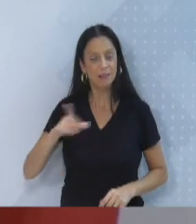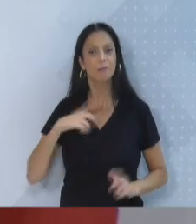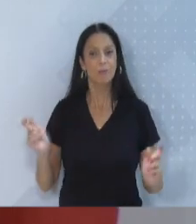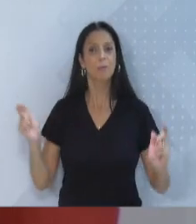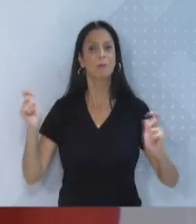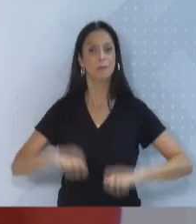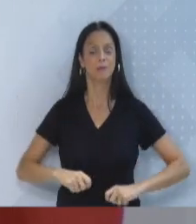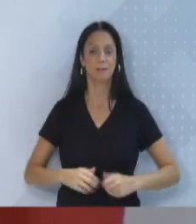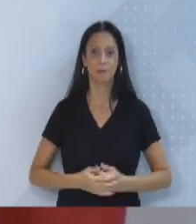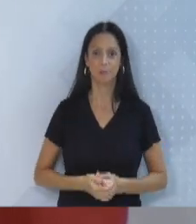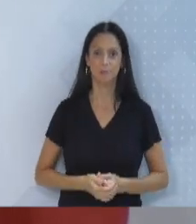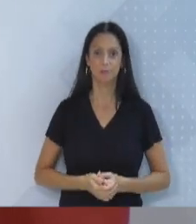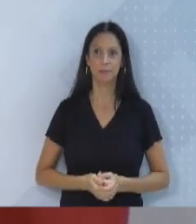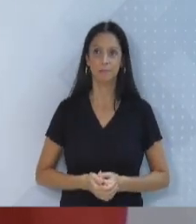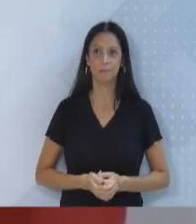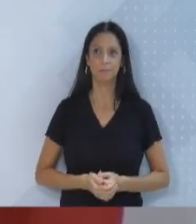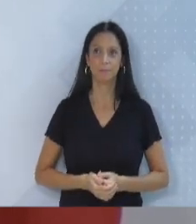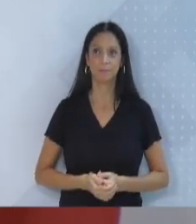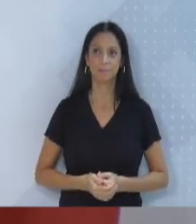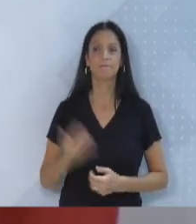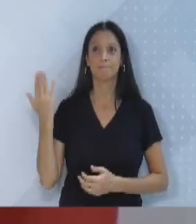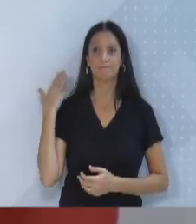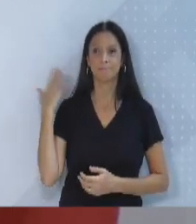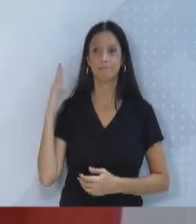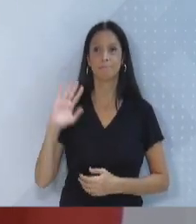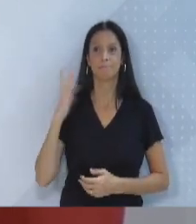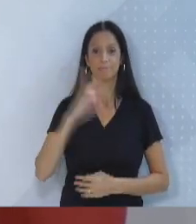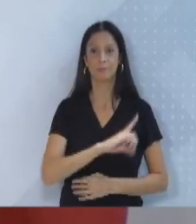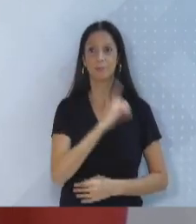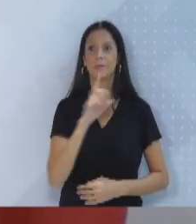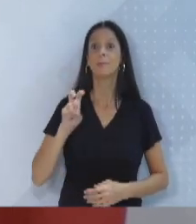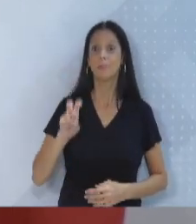E diante dos fatos ocorridos no dia 5,